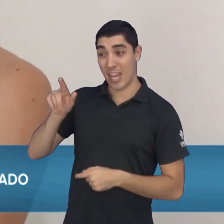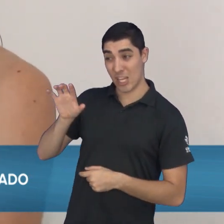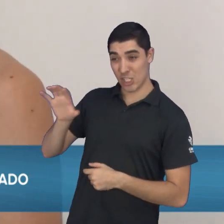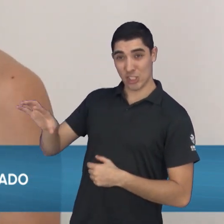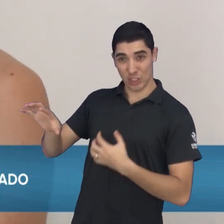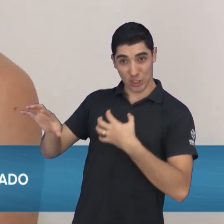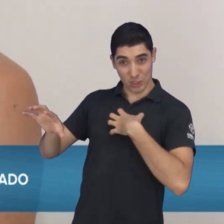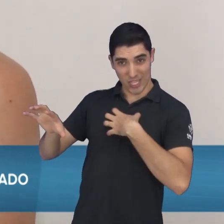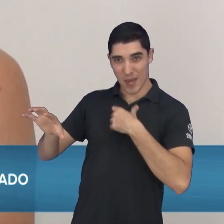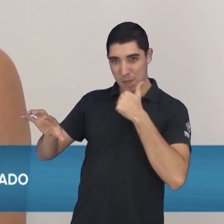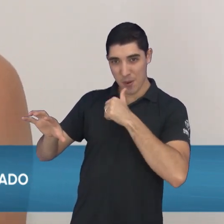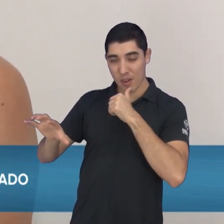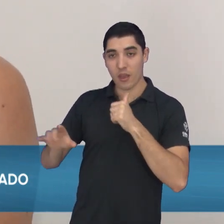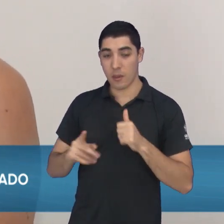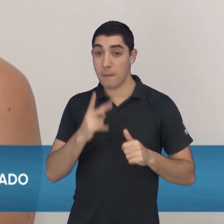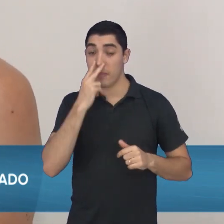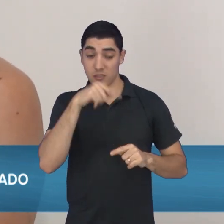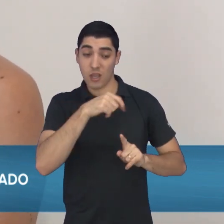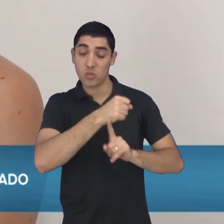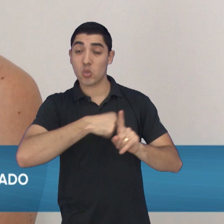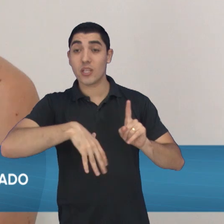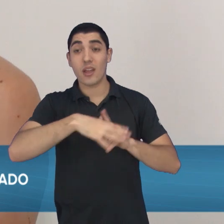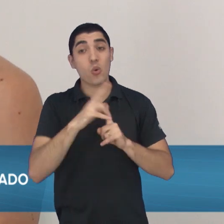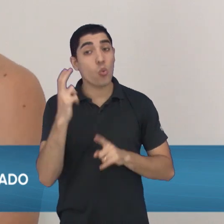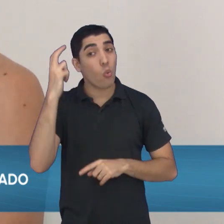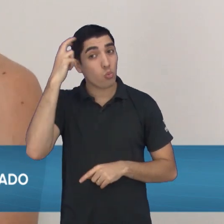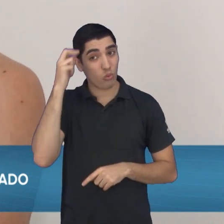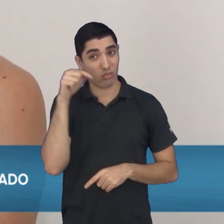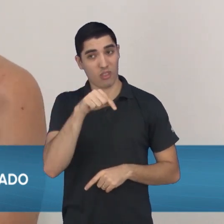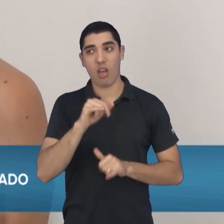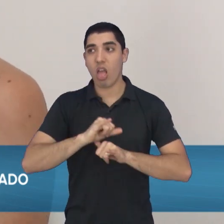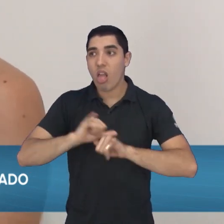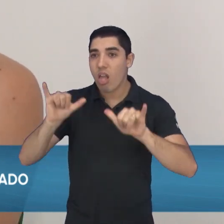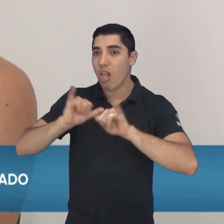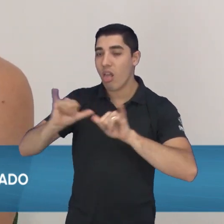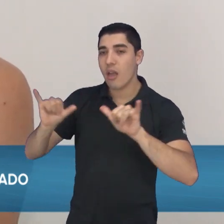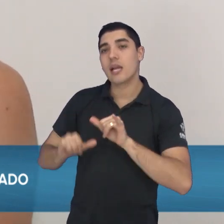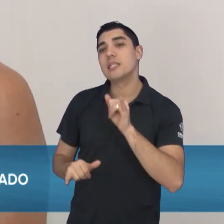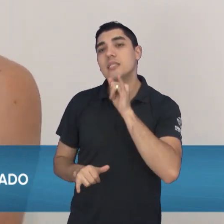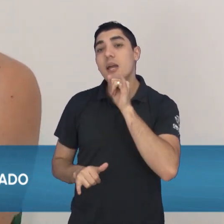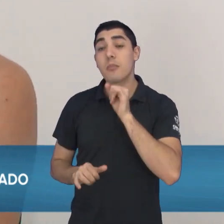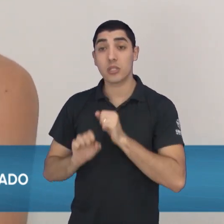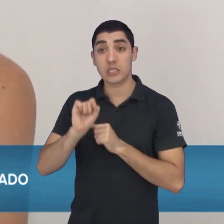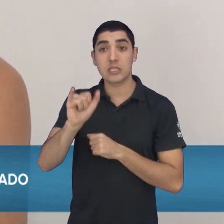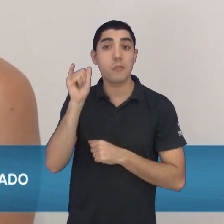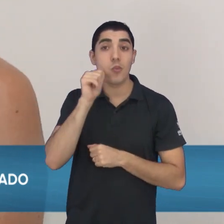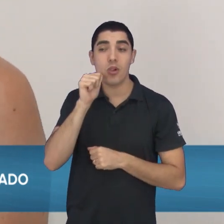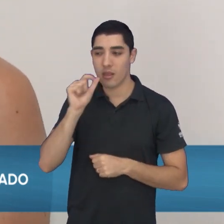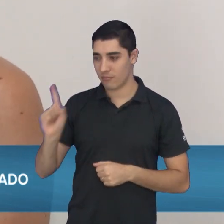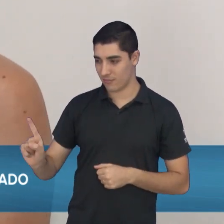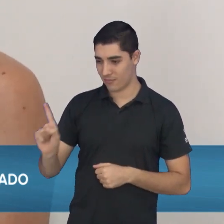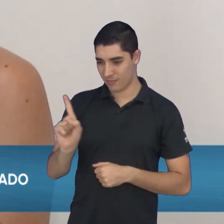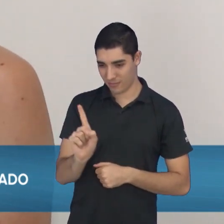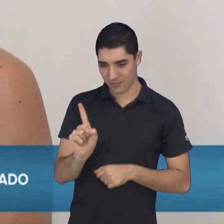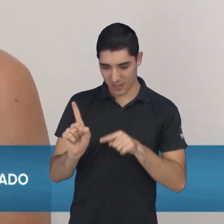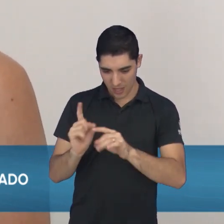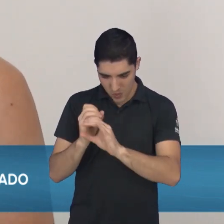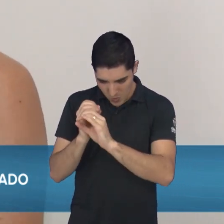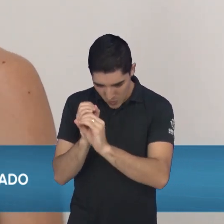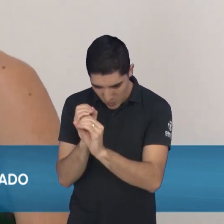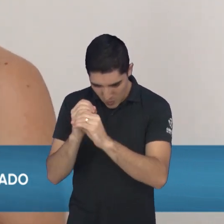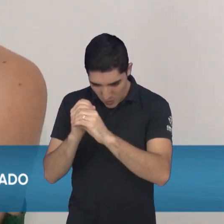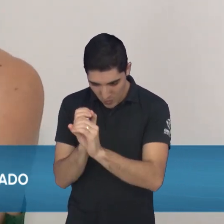ela é uma construção na nossa sociedade, né? Se a gente deixasse uma mulher em laboratório, um bebê, né, em laboratório, ele não